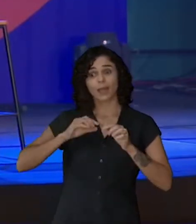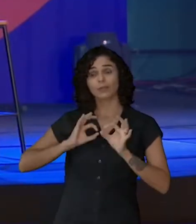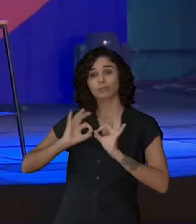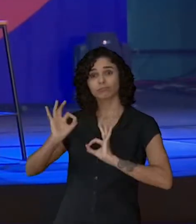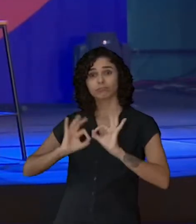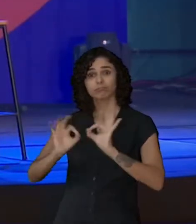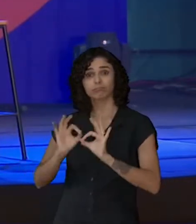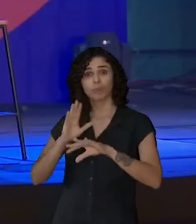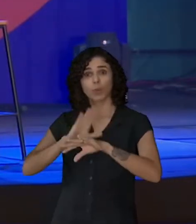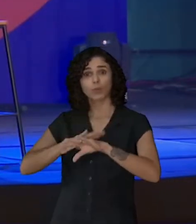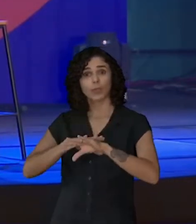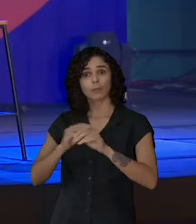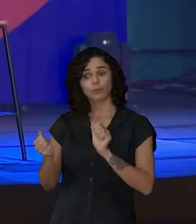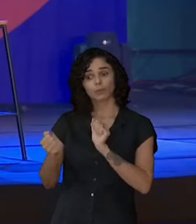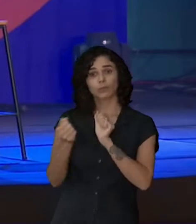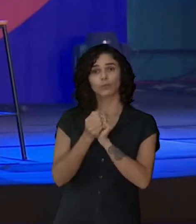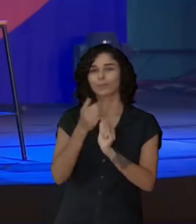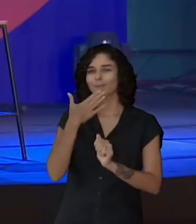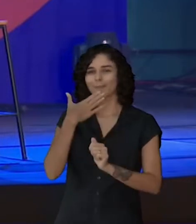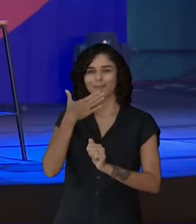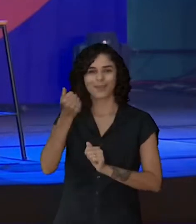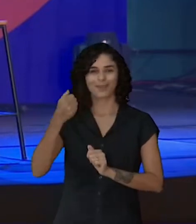melhores voluntários do mundo.